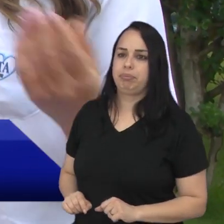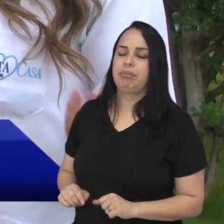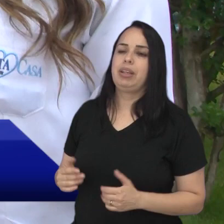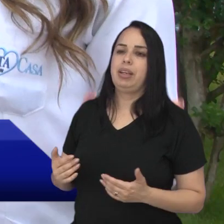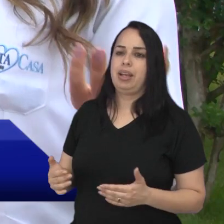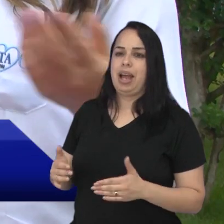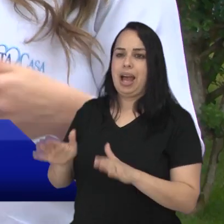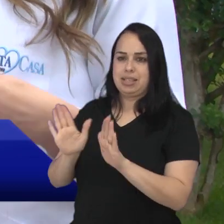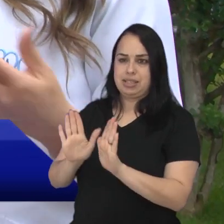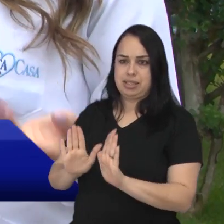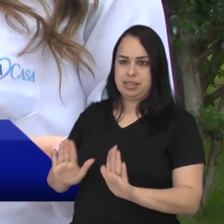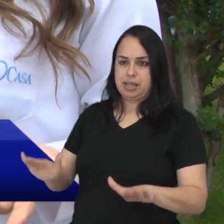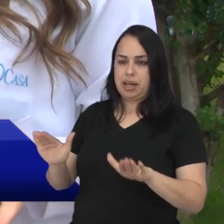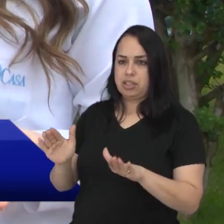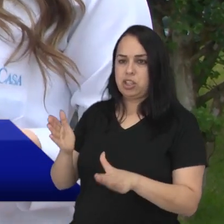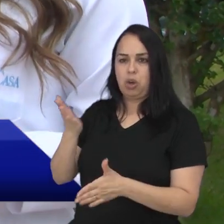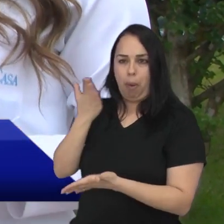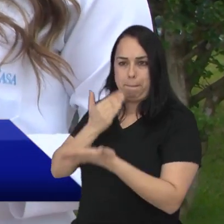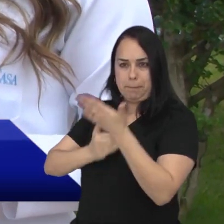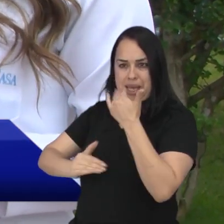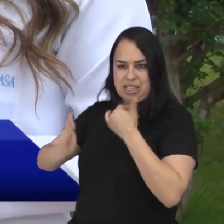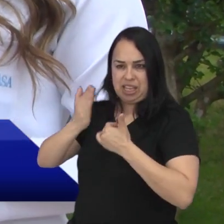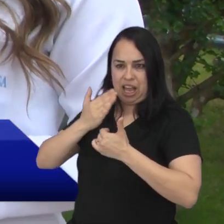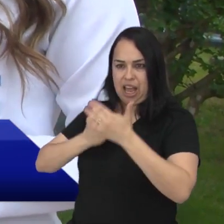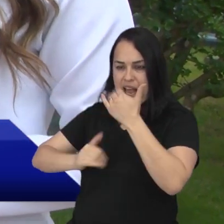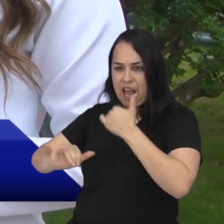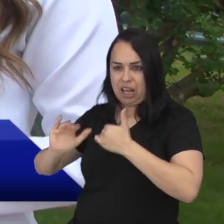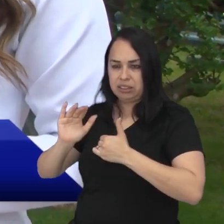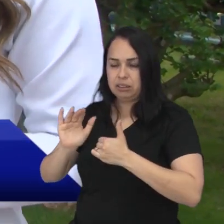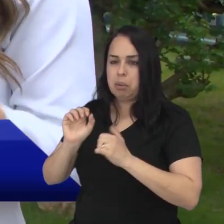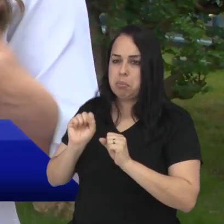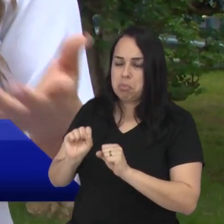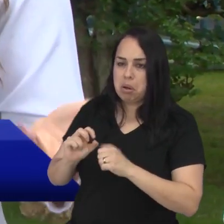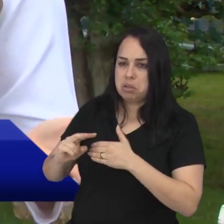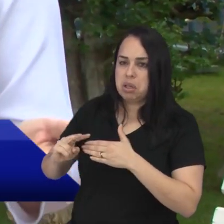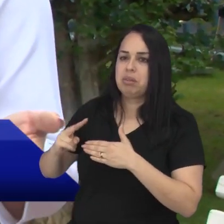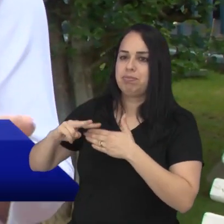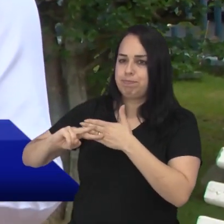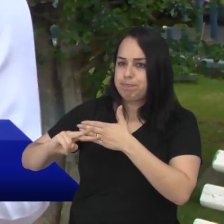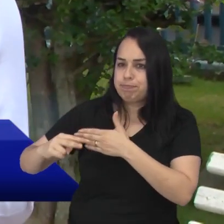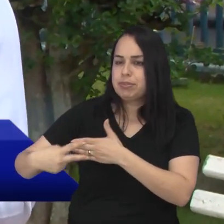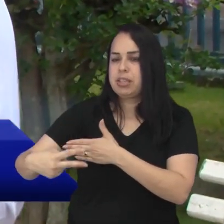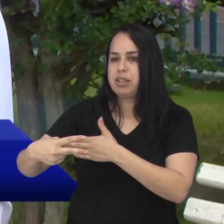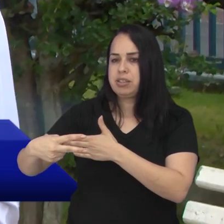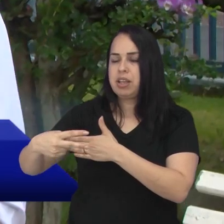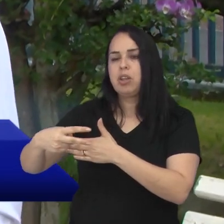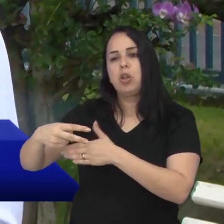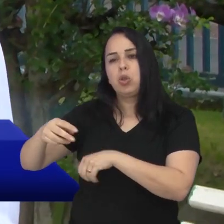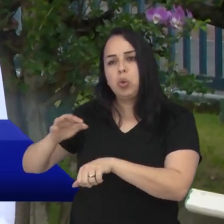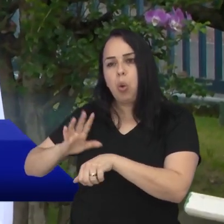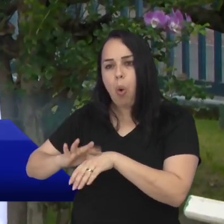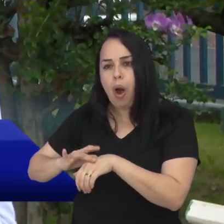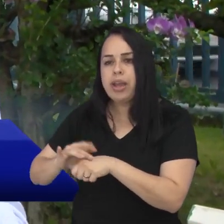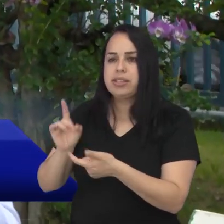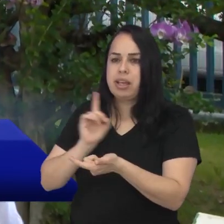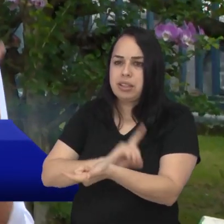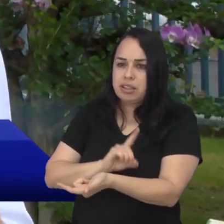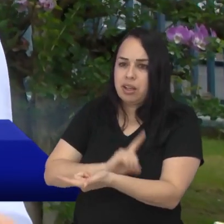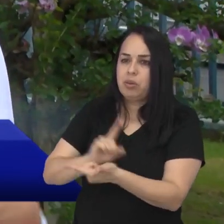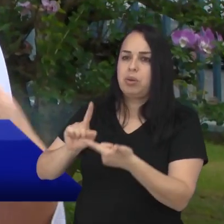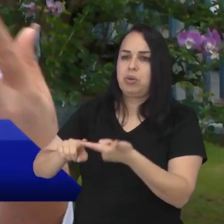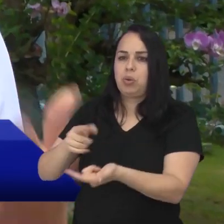A criança, quando ela é exposta a esses tipos de alimento precocemente, ela pode desenvolver as doenças crônicas não transmissíveis, que